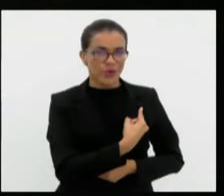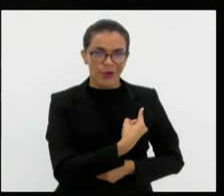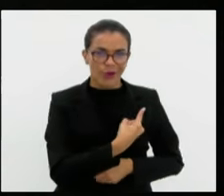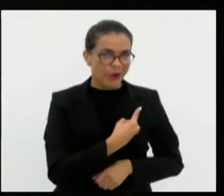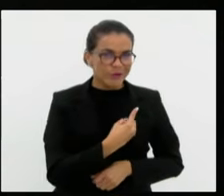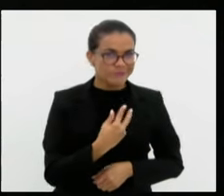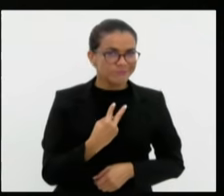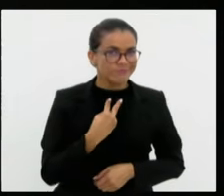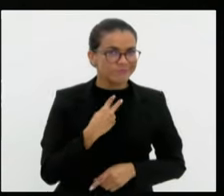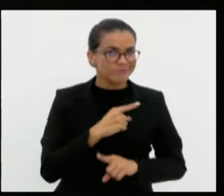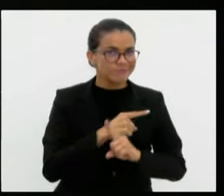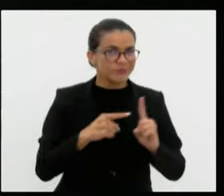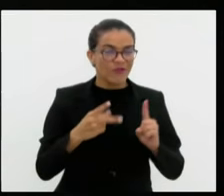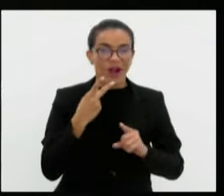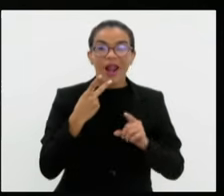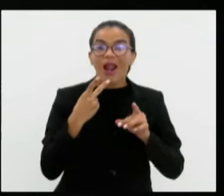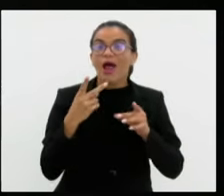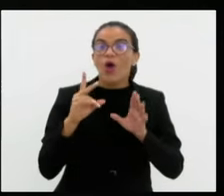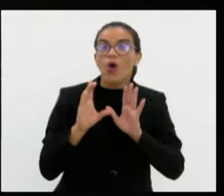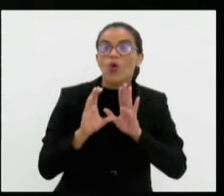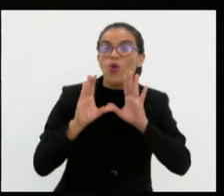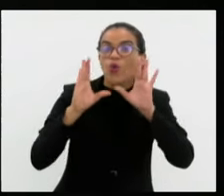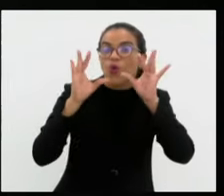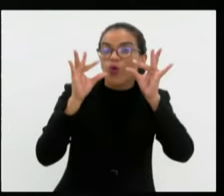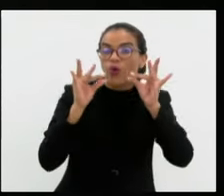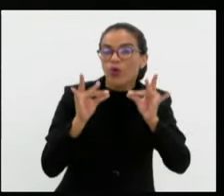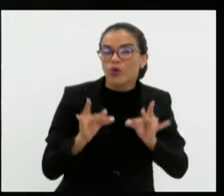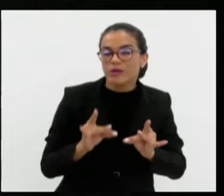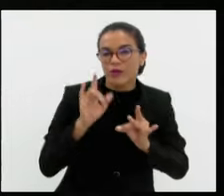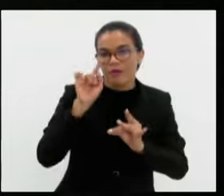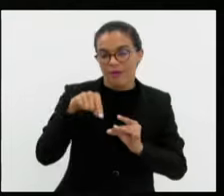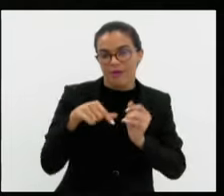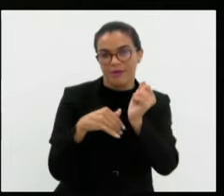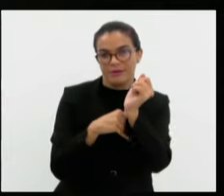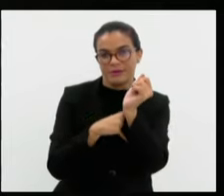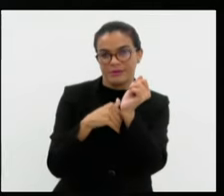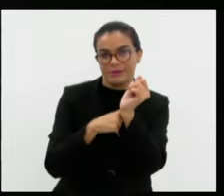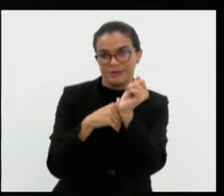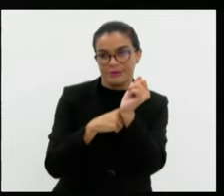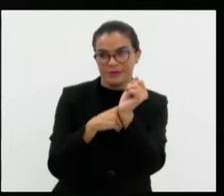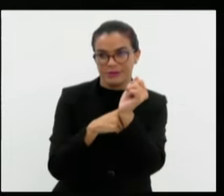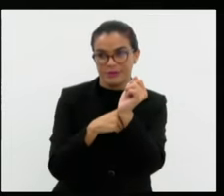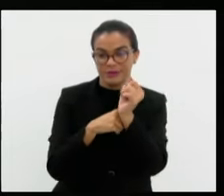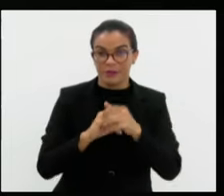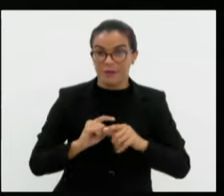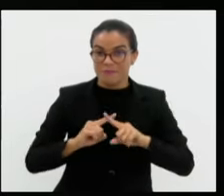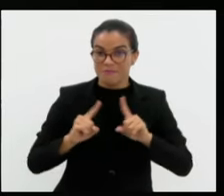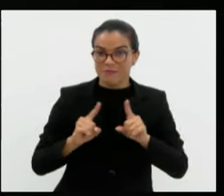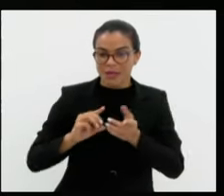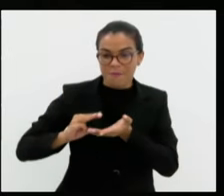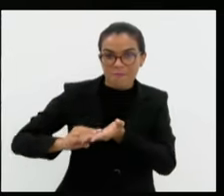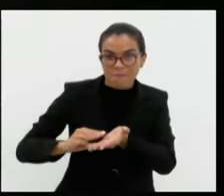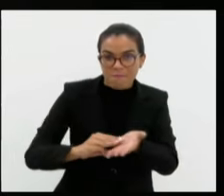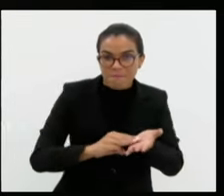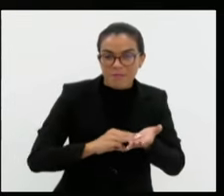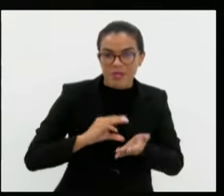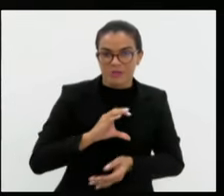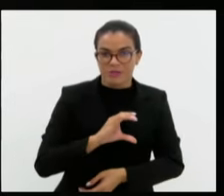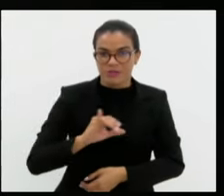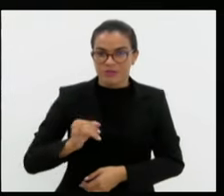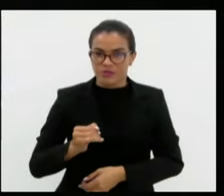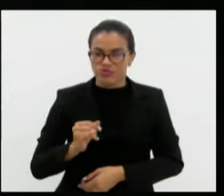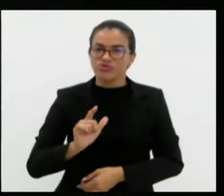do conteúdo, porque o conteúdo ele é sigiloso, mas os membros da CCJ puderam